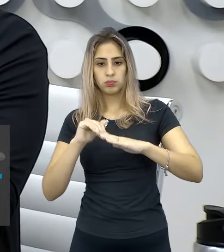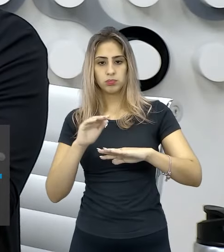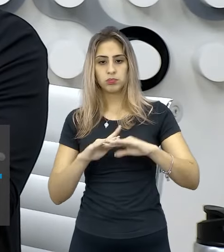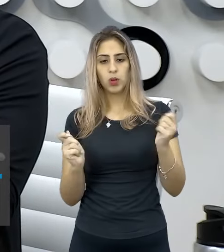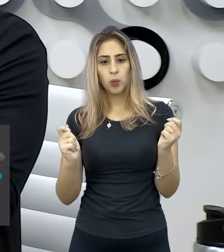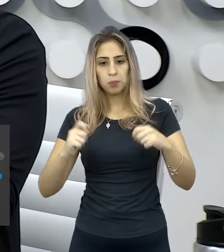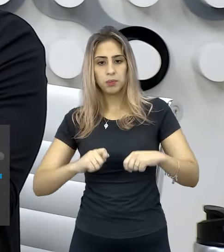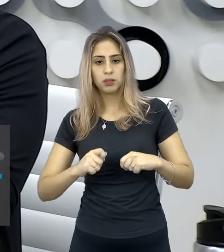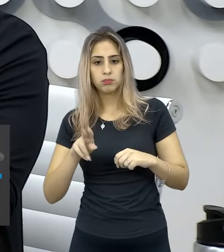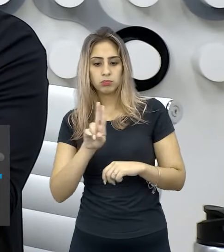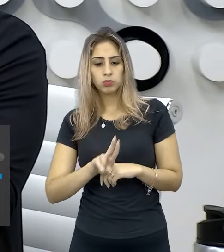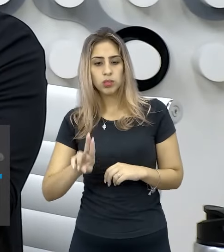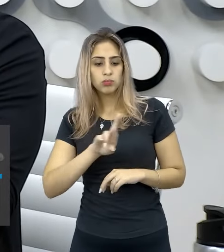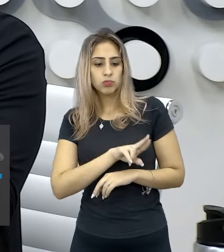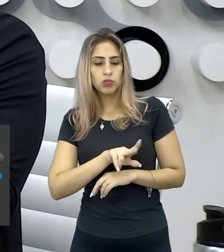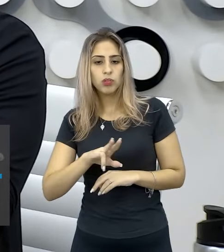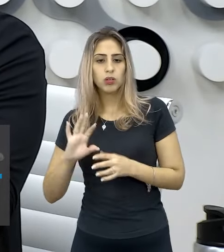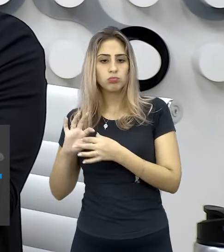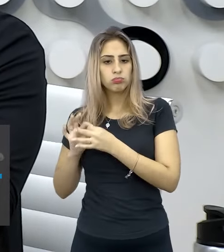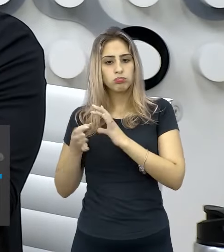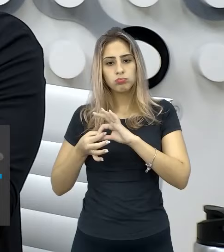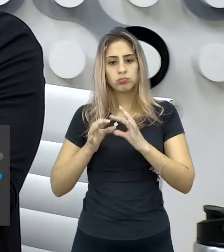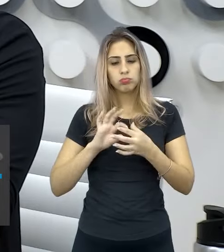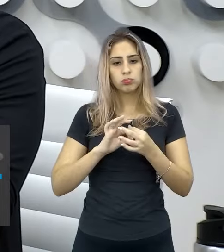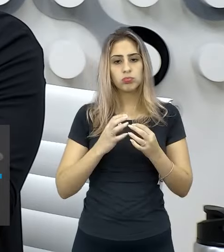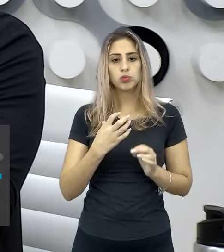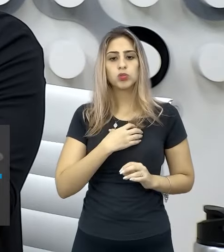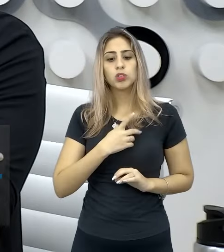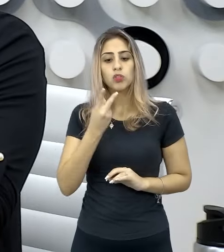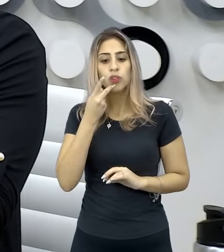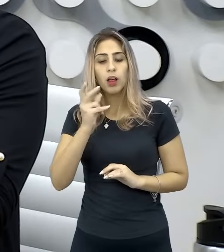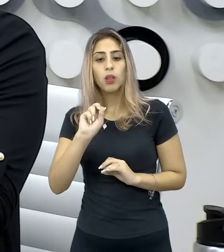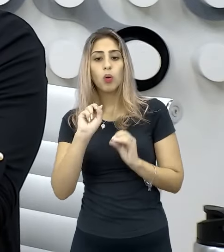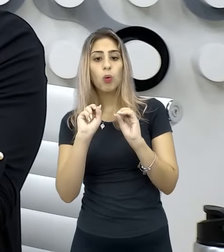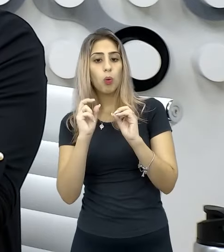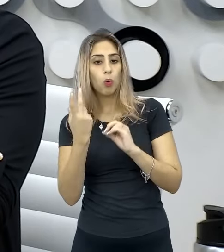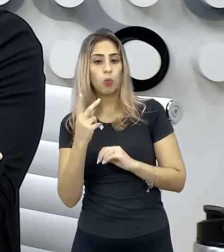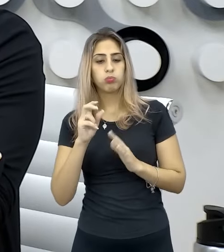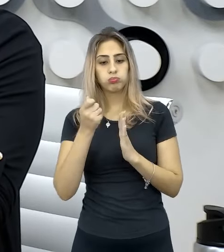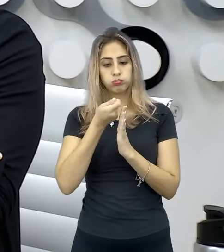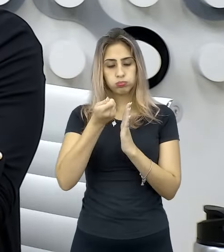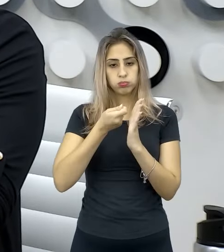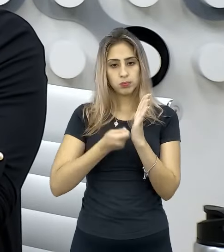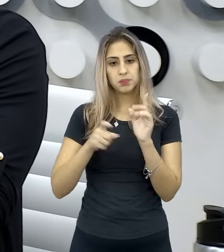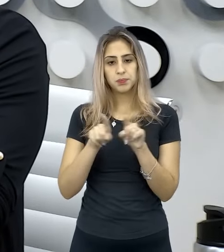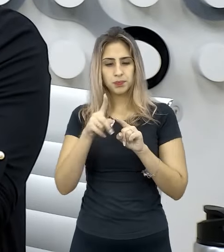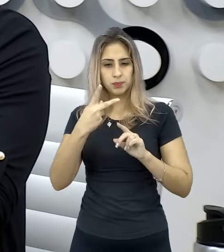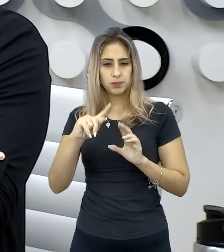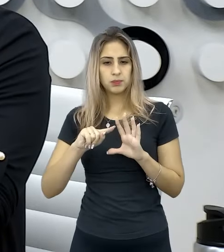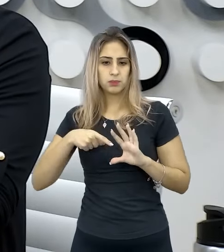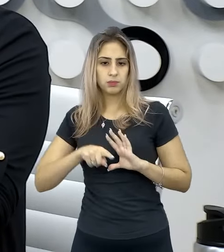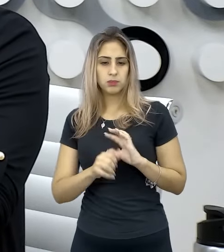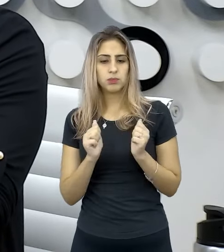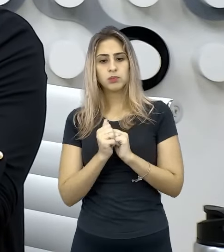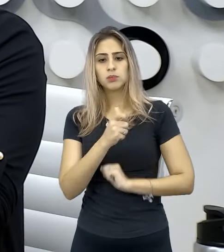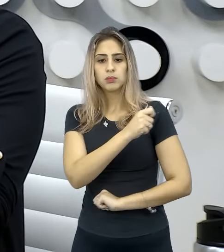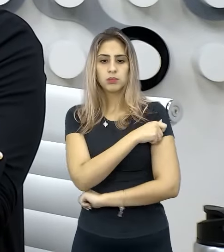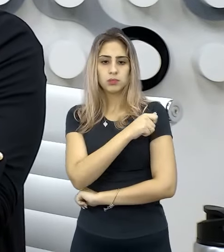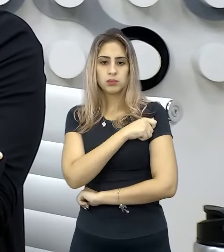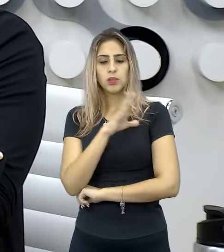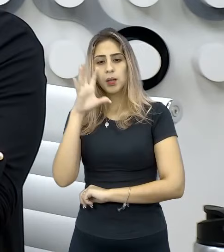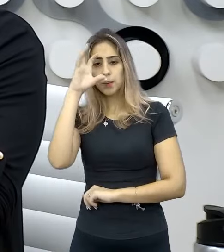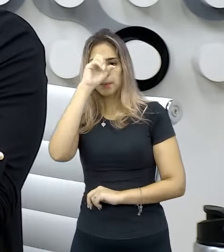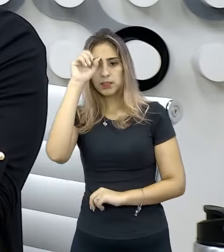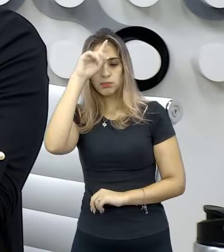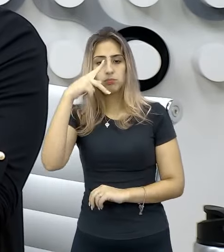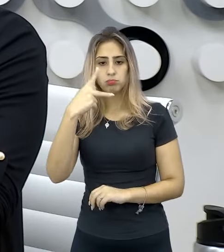são utilizados de vários contextos, de forma falada ou escrita, assim consolidando esse aprofundamento com os estudantes e a